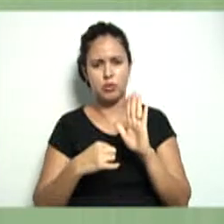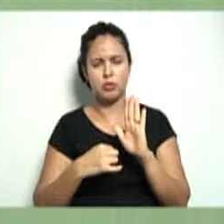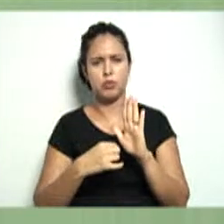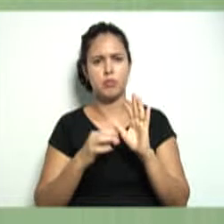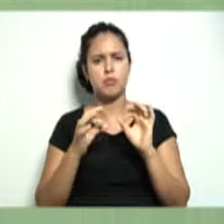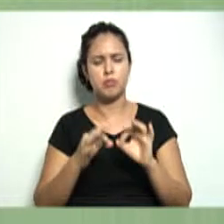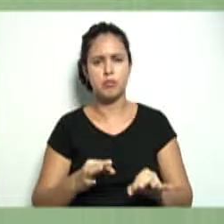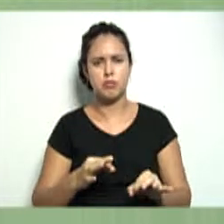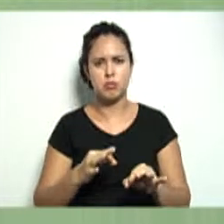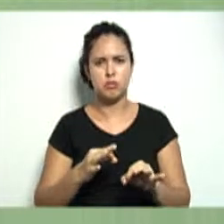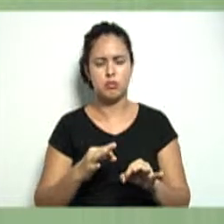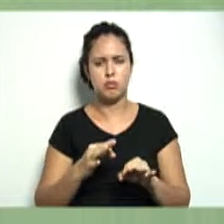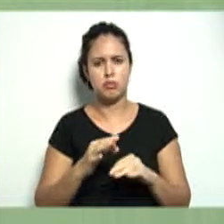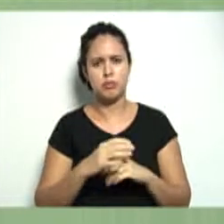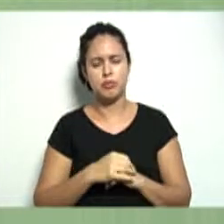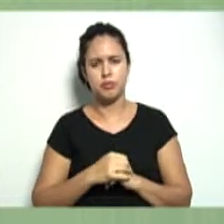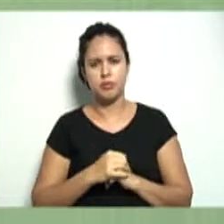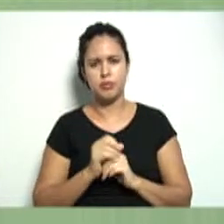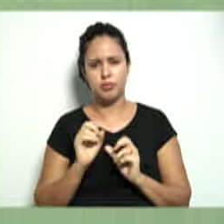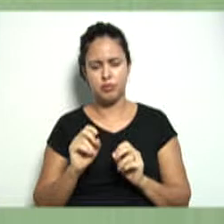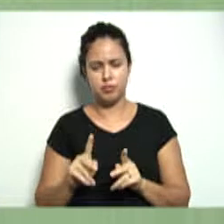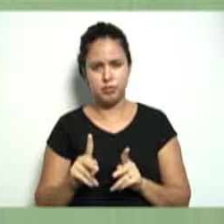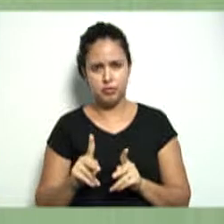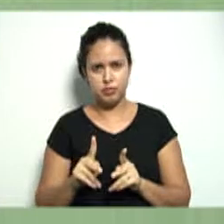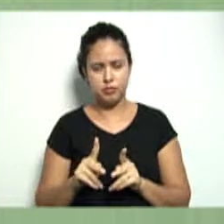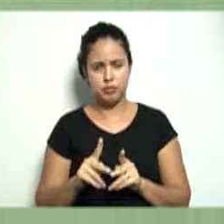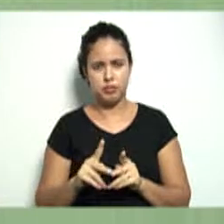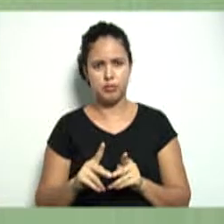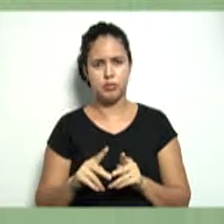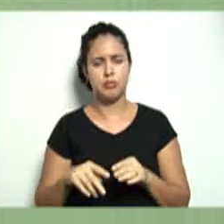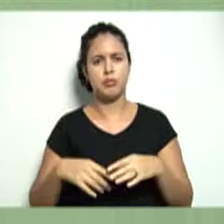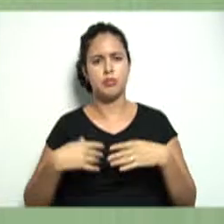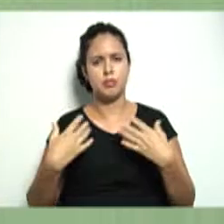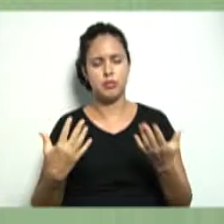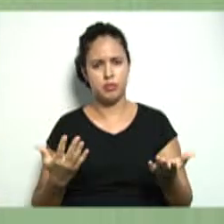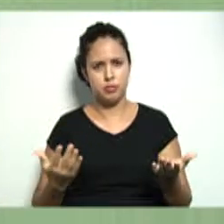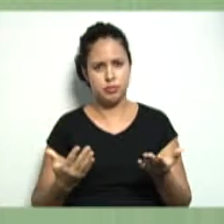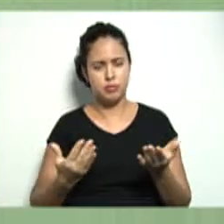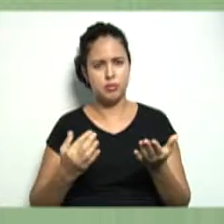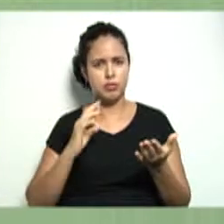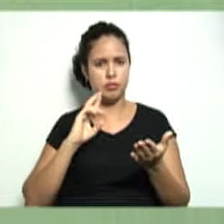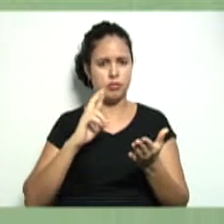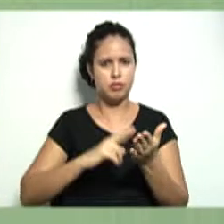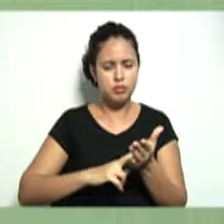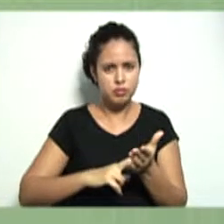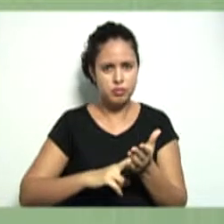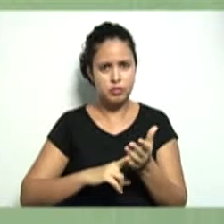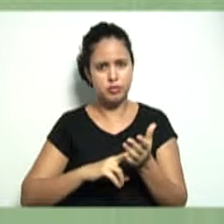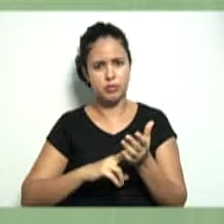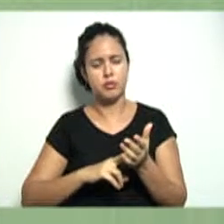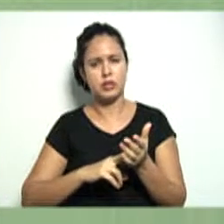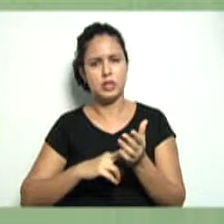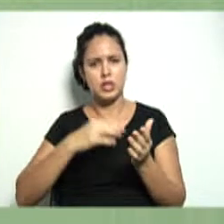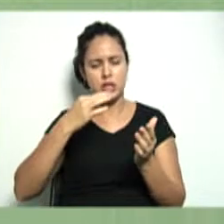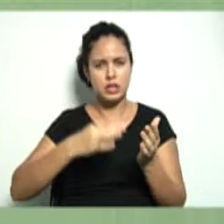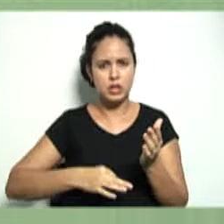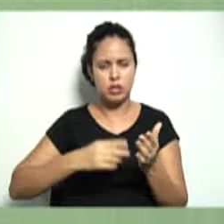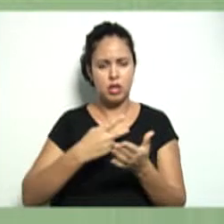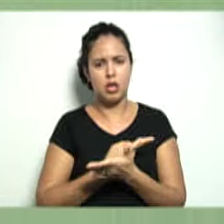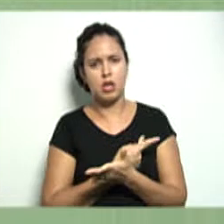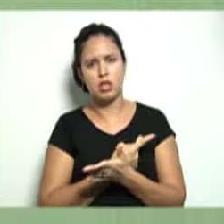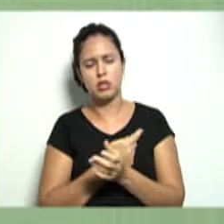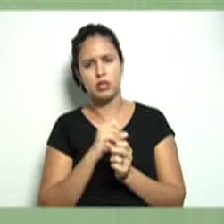sequência correta, ok? Vamos afirmação por afirmação e você já vai vendo se marcou corretamente ou não,